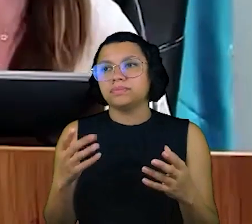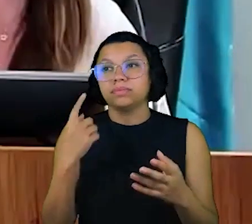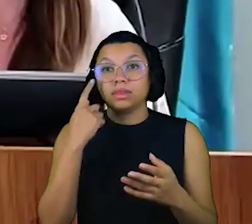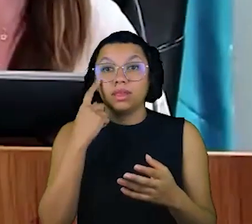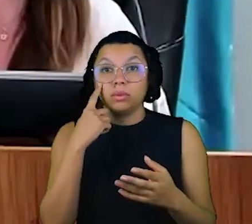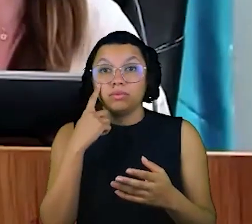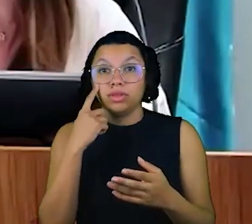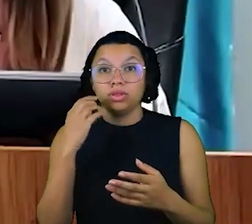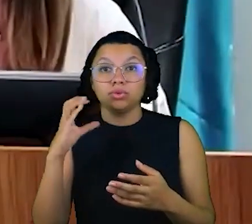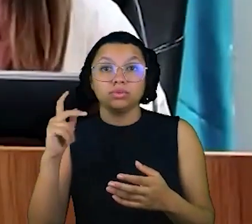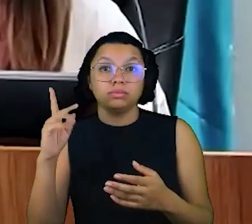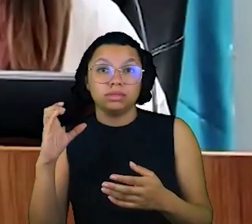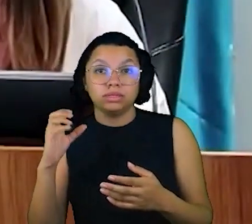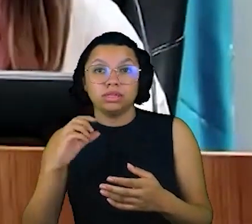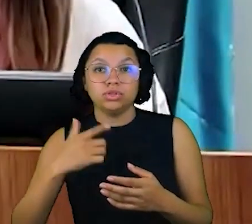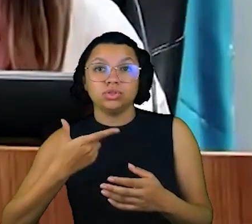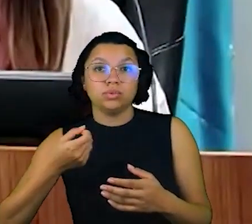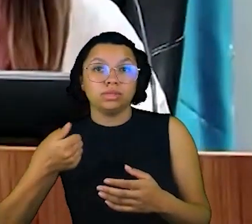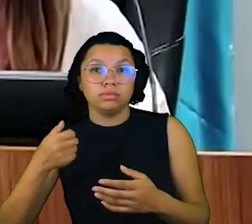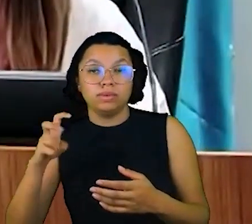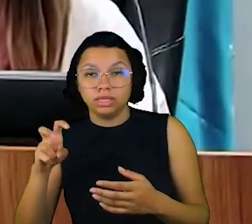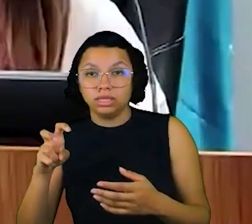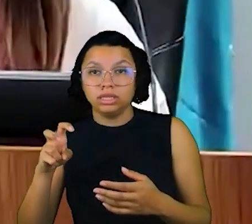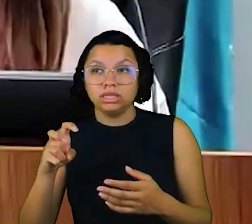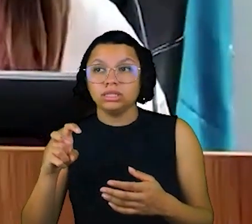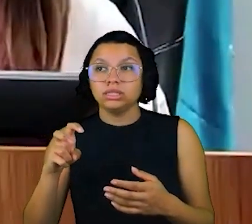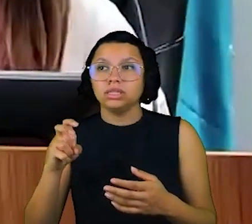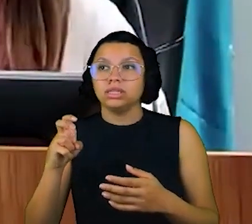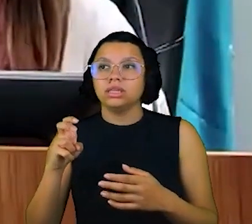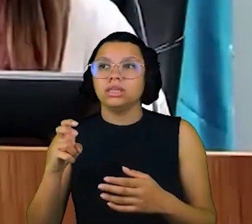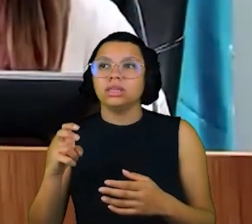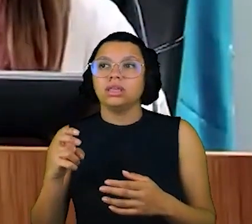da tônica? Eu, pelo menos, vejo o Código de Processo Civil de